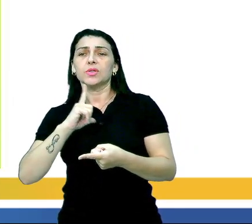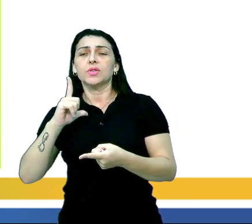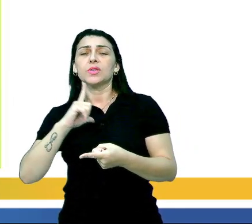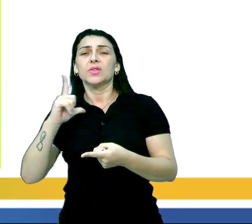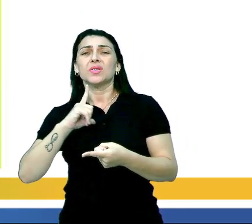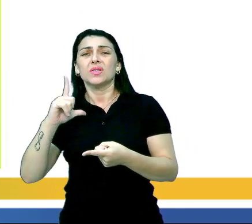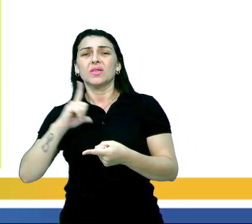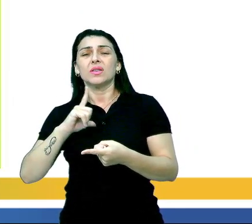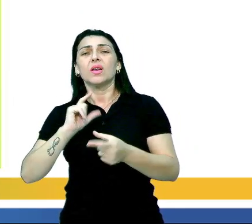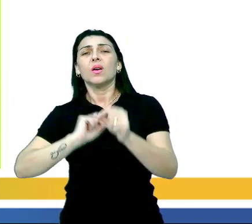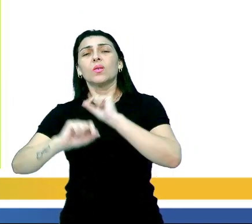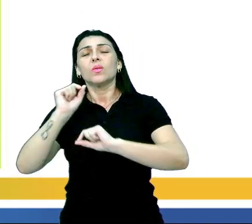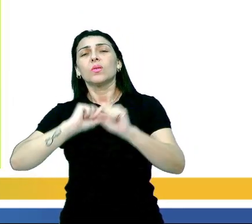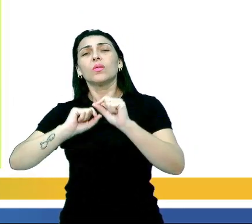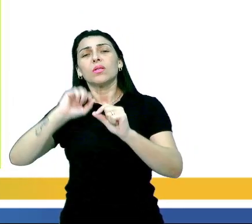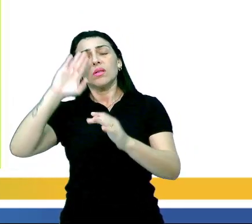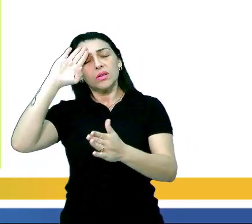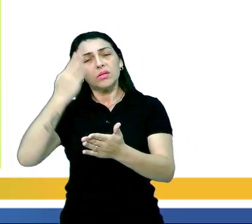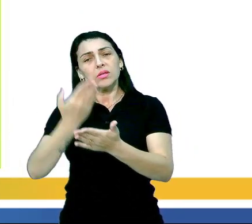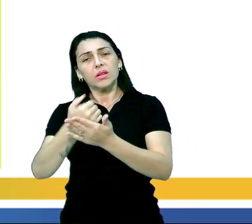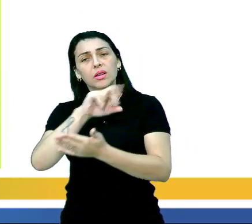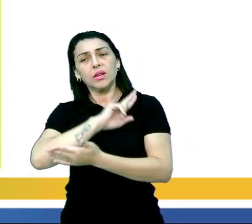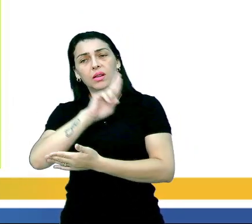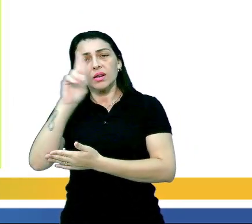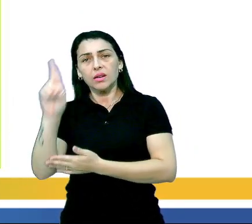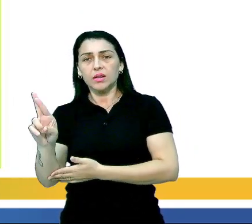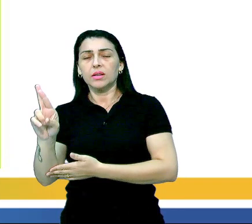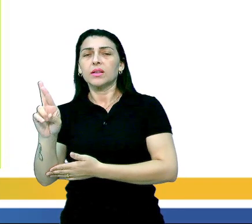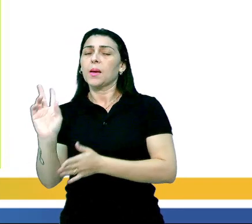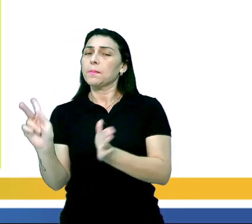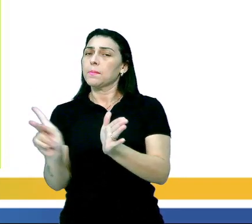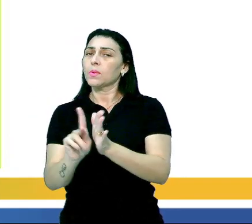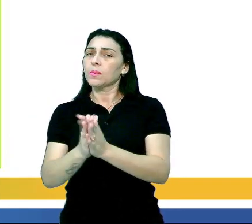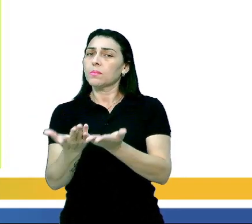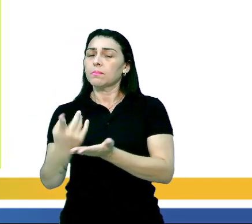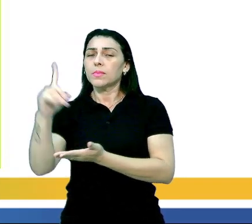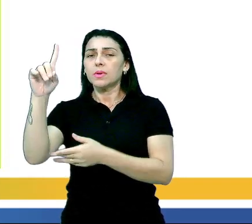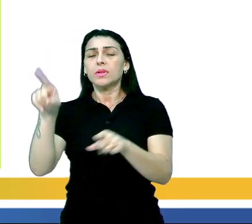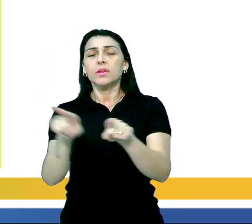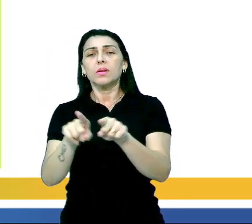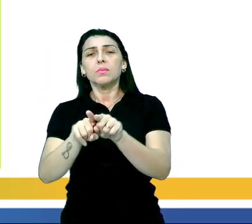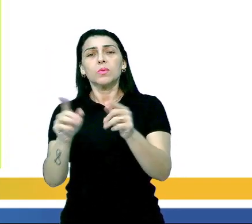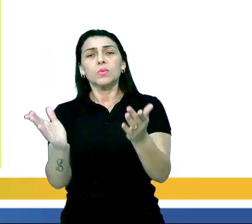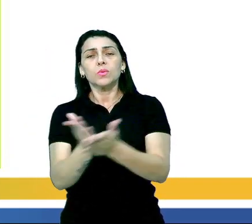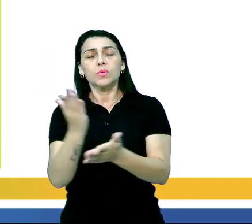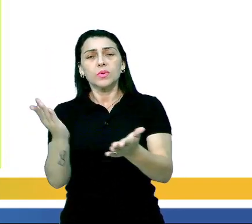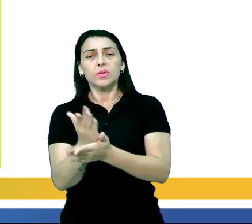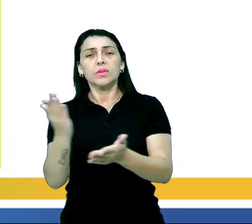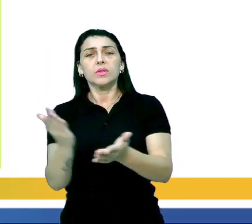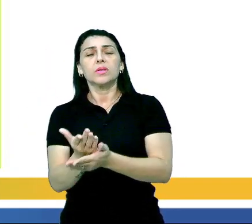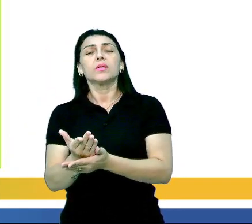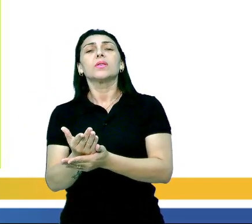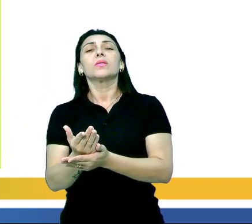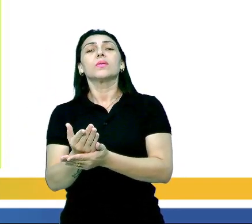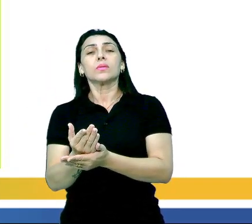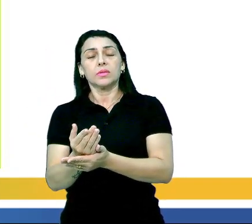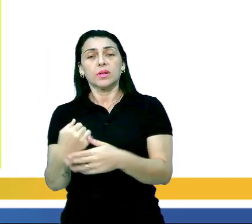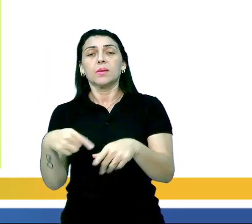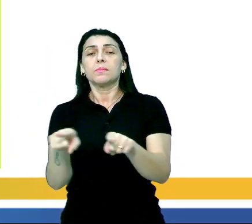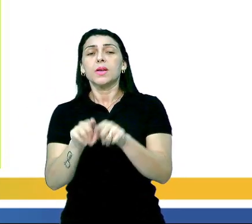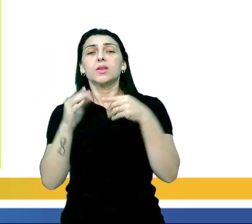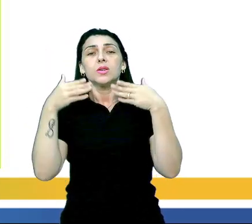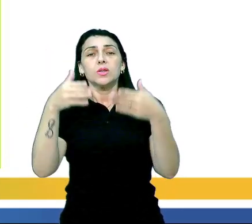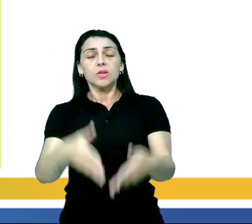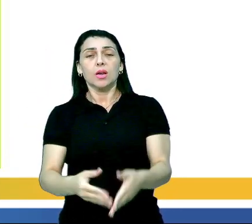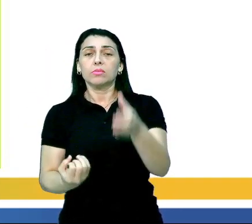muito fundamentada nas crenças, na religião, na própria Bíblia, nos livros sagrados, e aí de repente chega